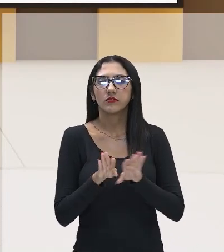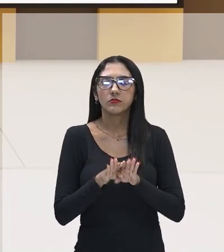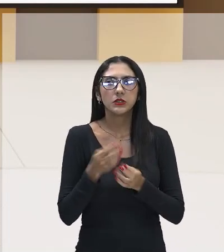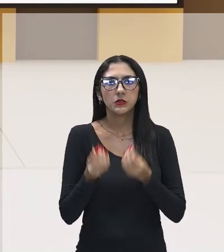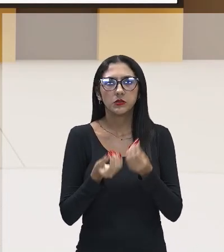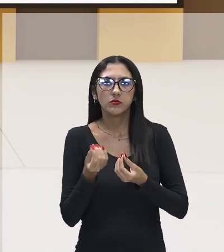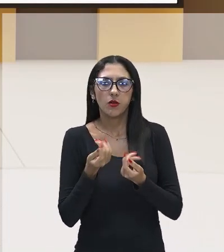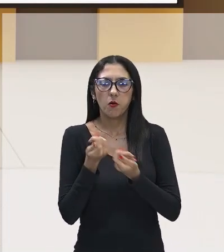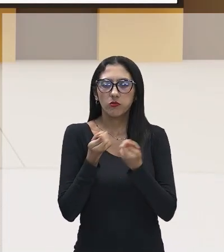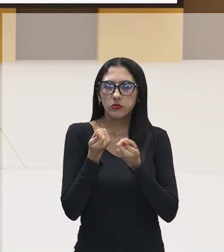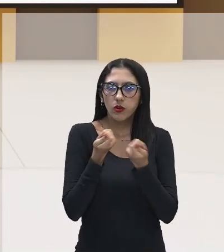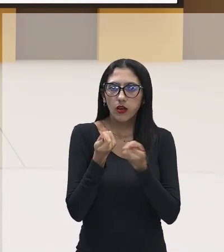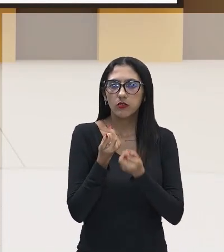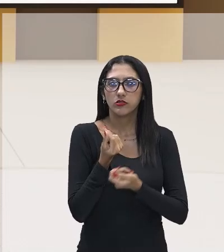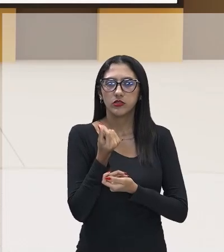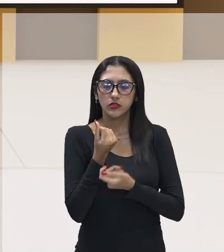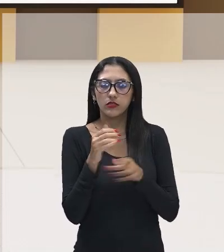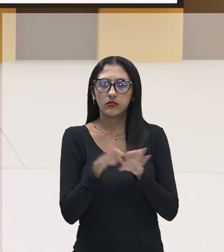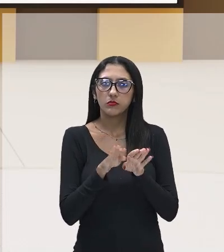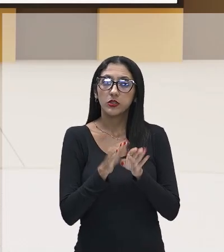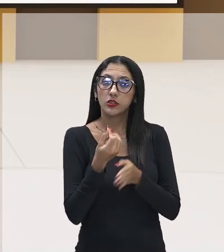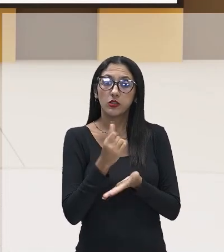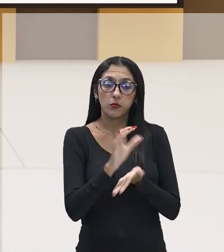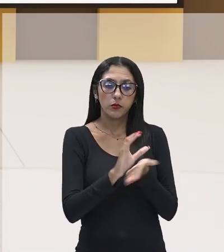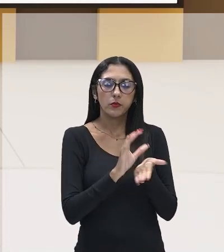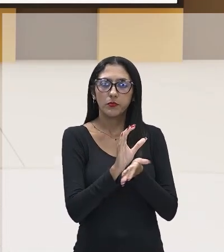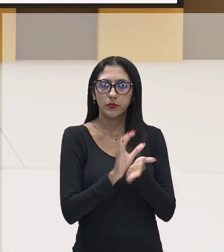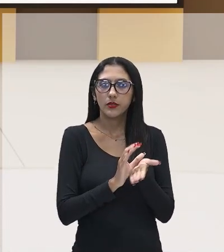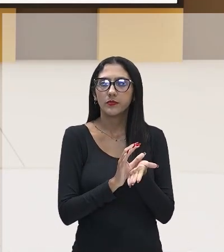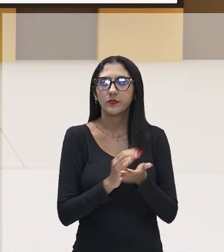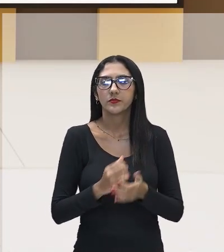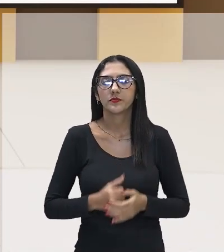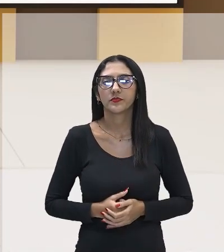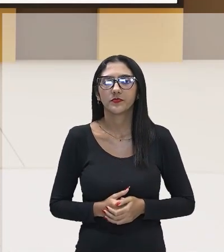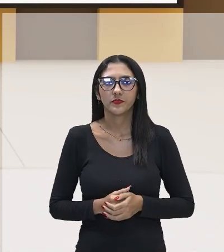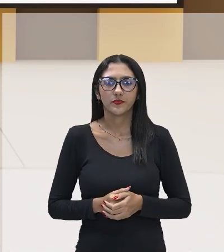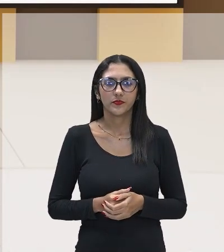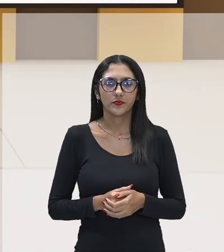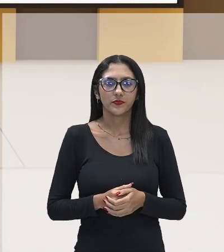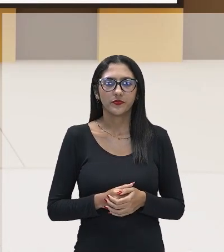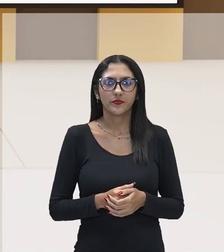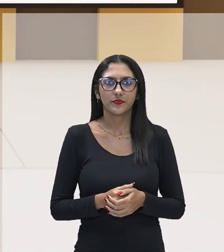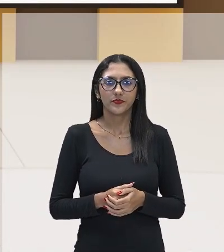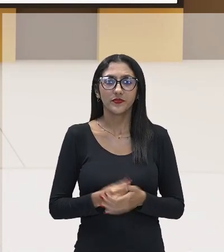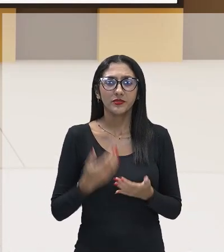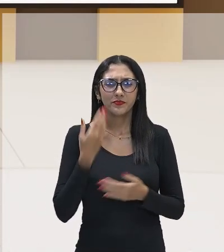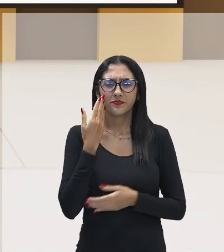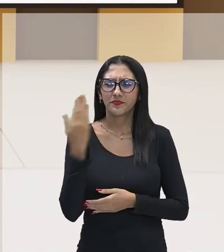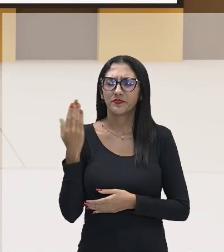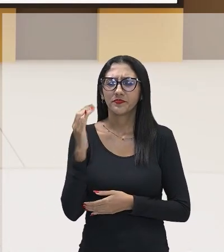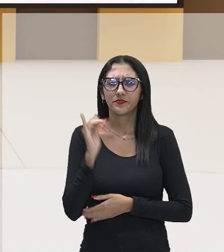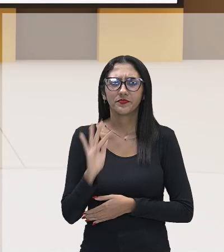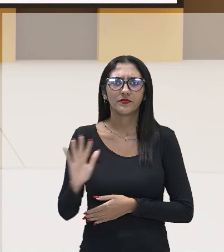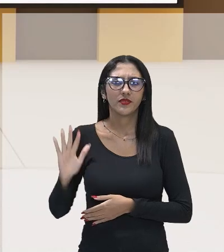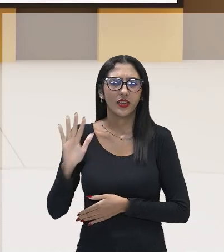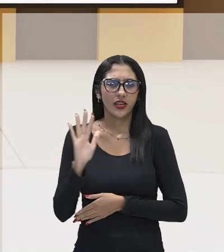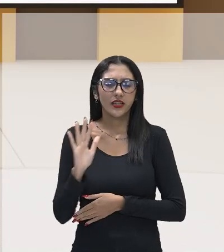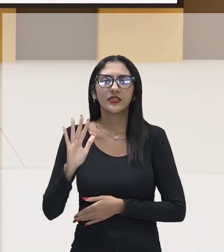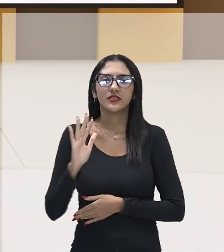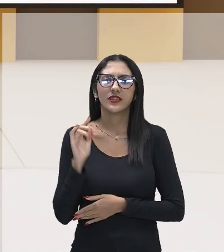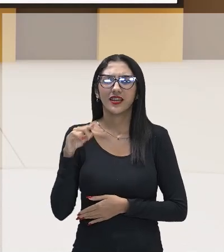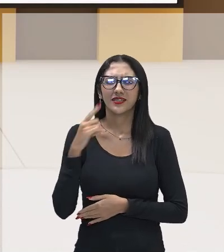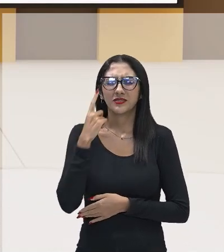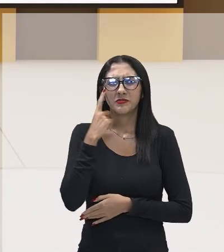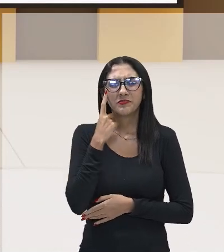gastos e também com o que vocês vão receber, não é isso, Tiago? Isso mesmo, né? E como vocês podem ver aqui na nossa imagem, né?